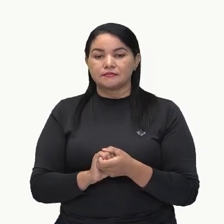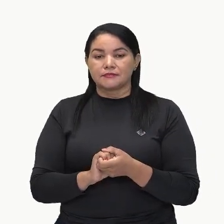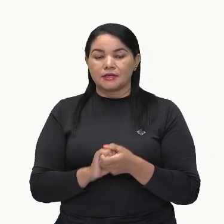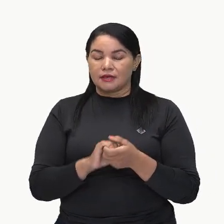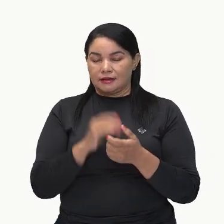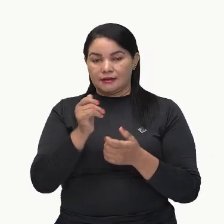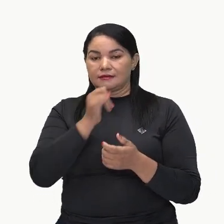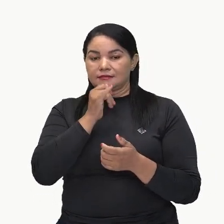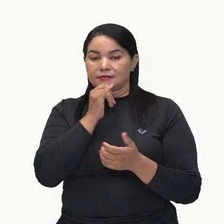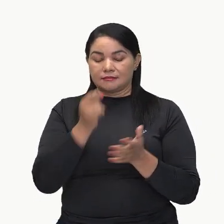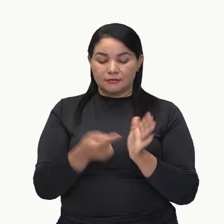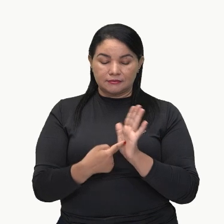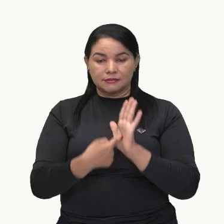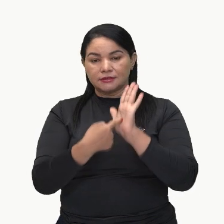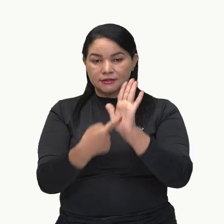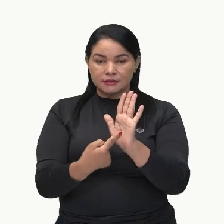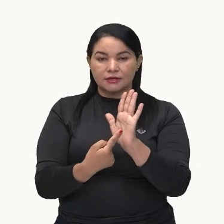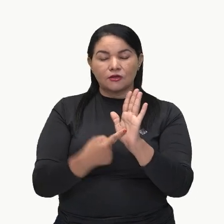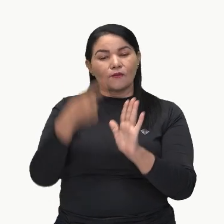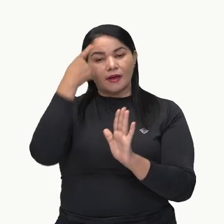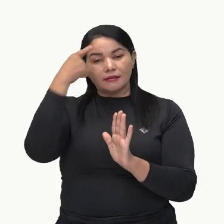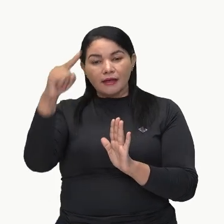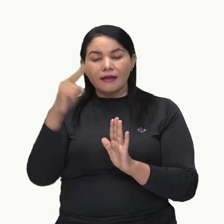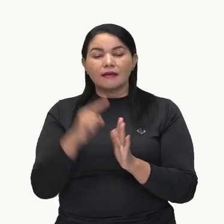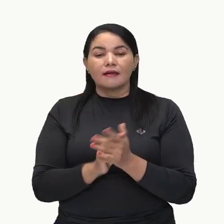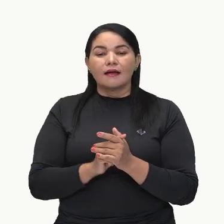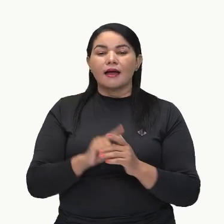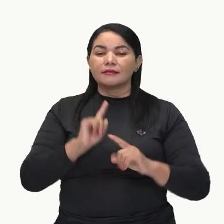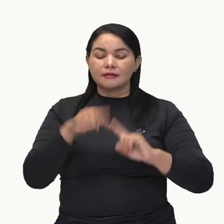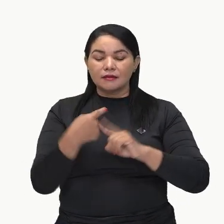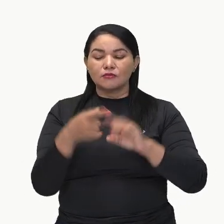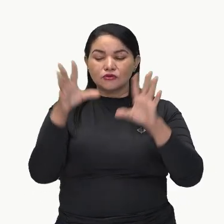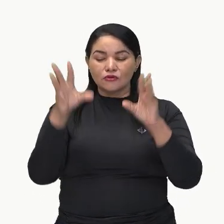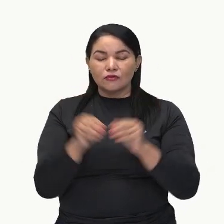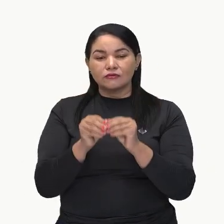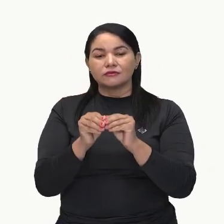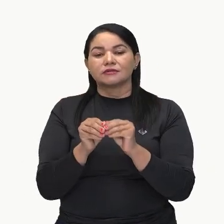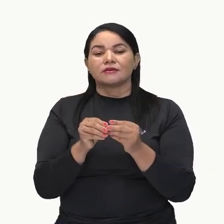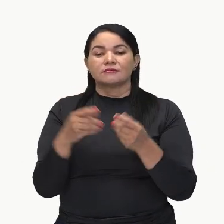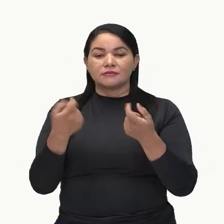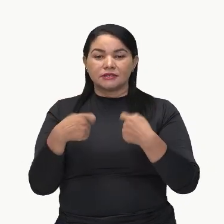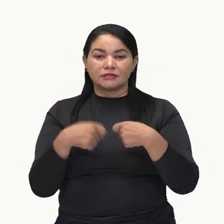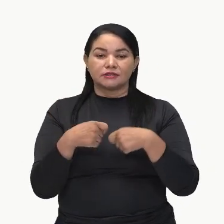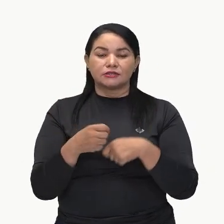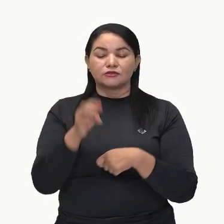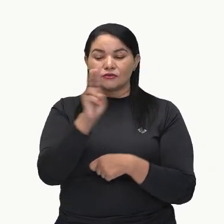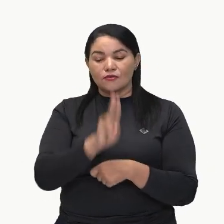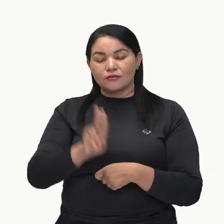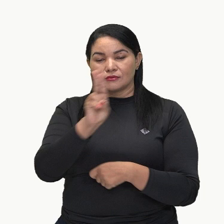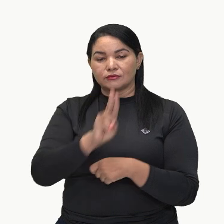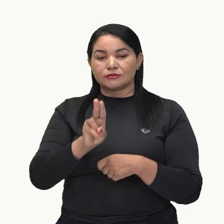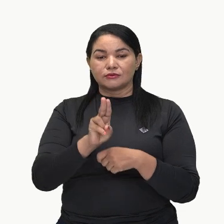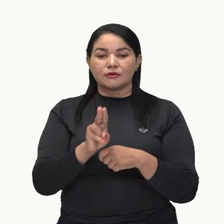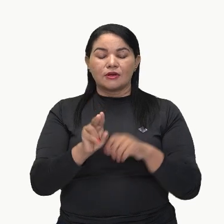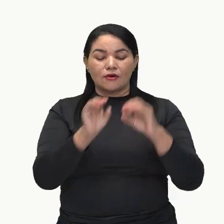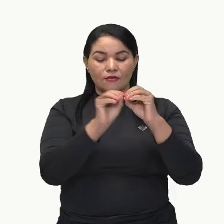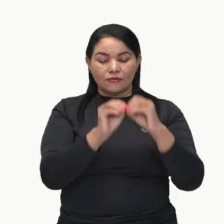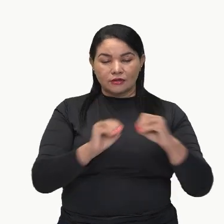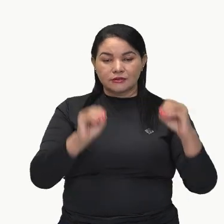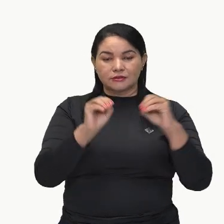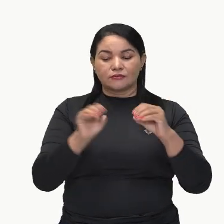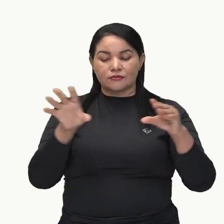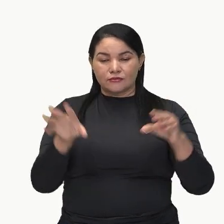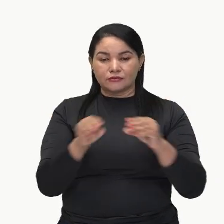uma ideia, e aí, para apresentar a minha conclusão sobre isso, eu vou e utilizo uma oração conclusiva. E